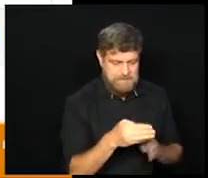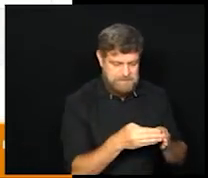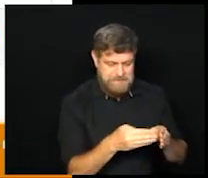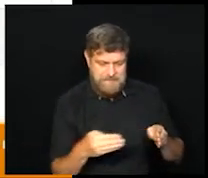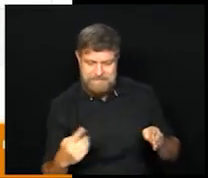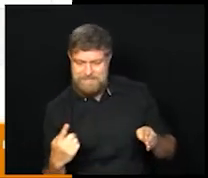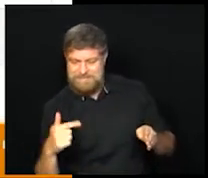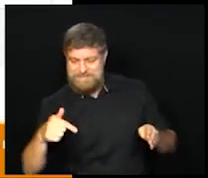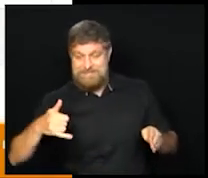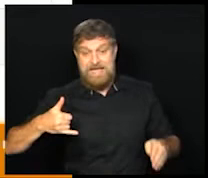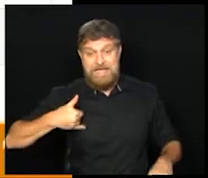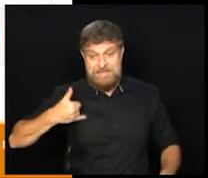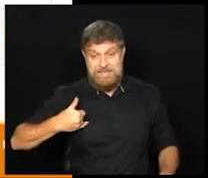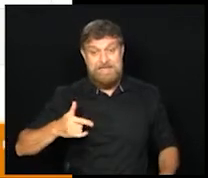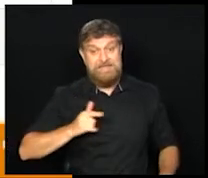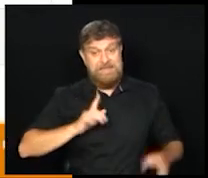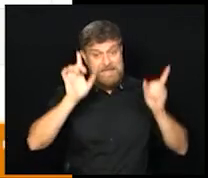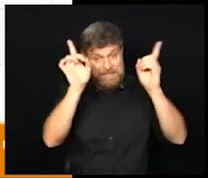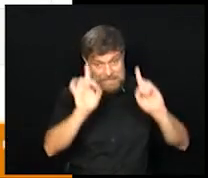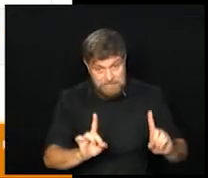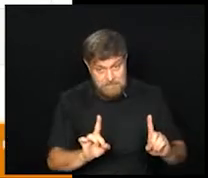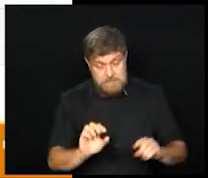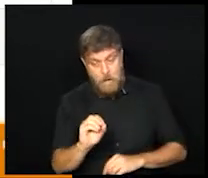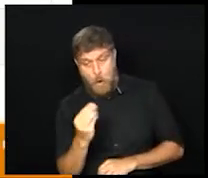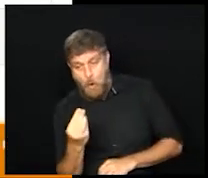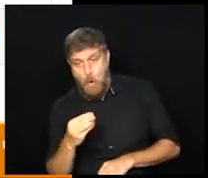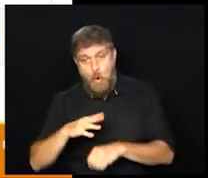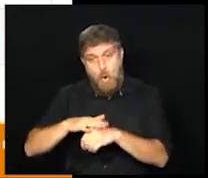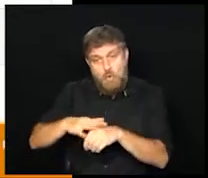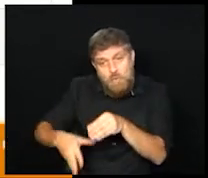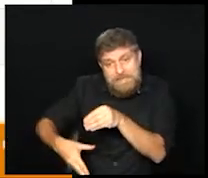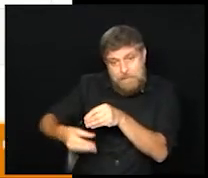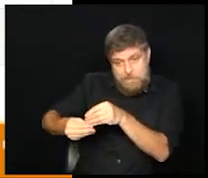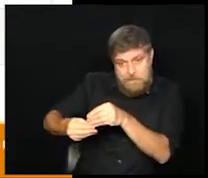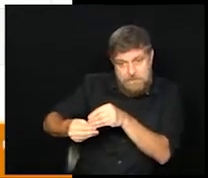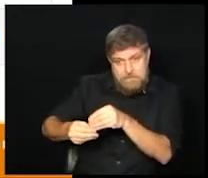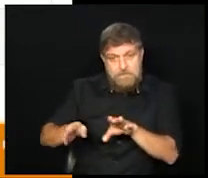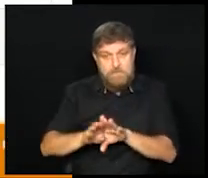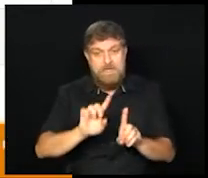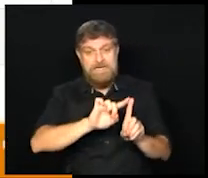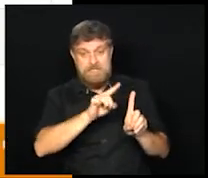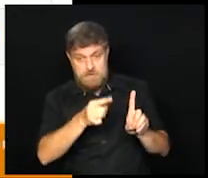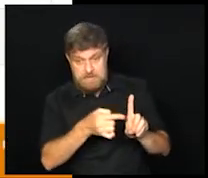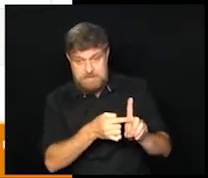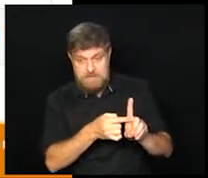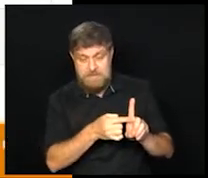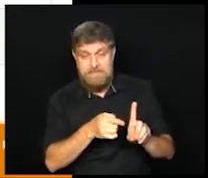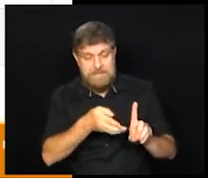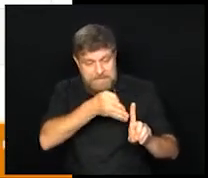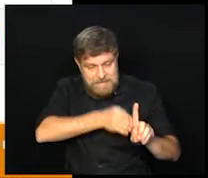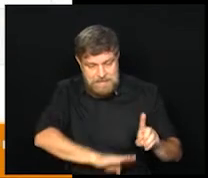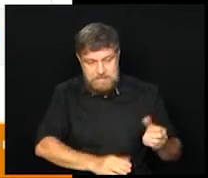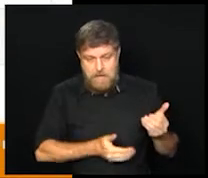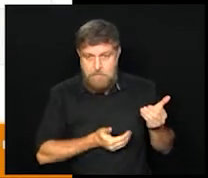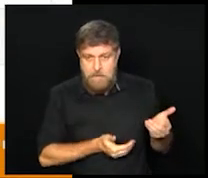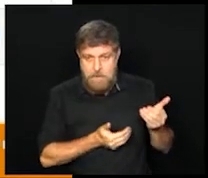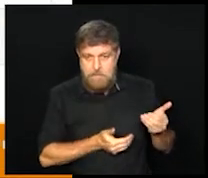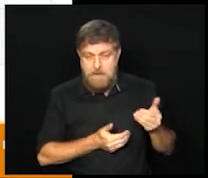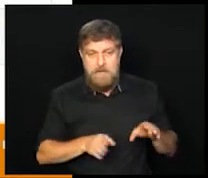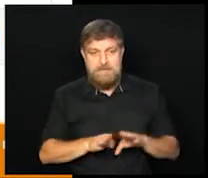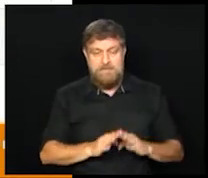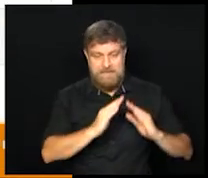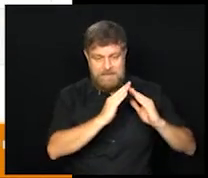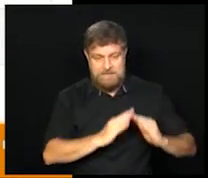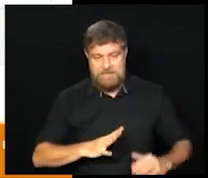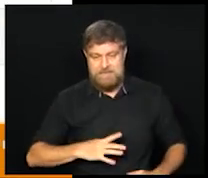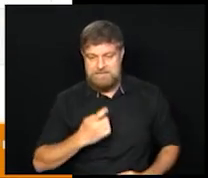17 anos com deficiência ou com comorbidades, ou gestante, puérpera e moradores da